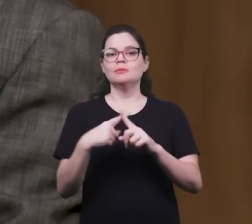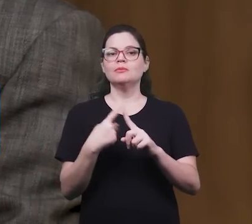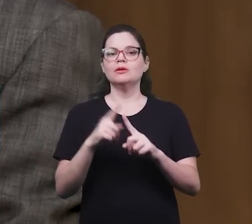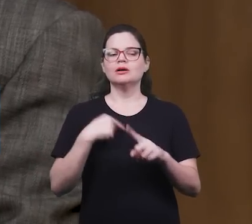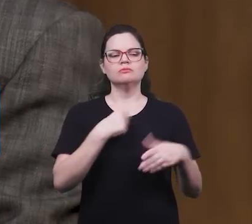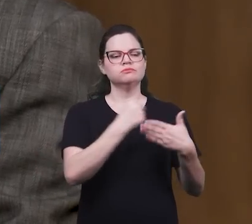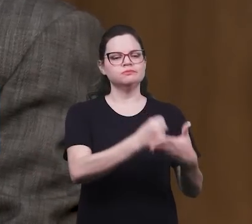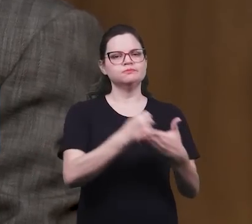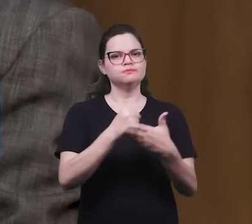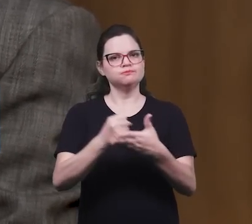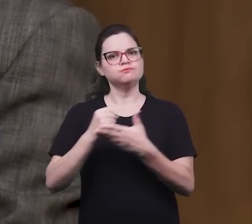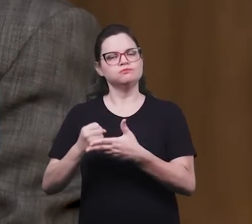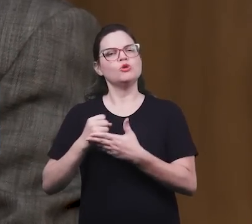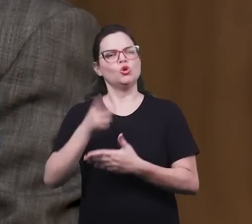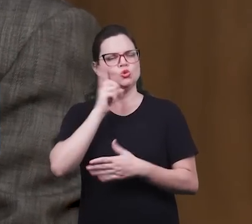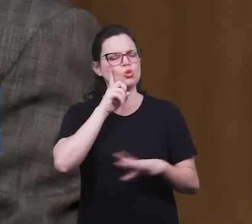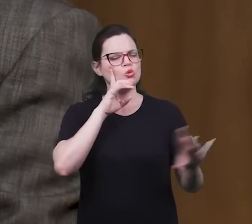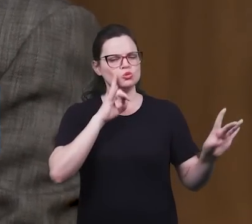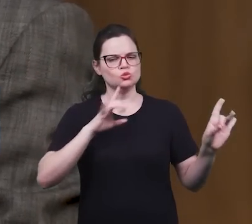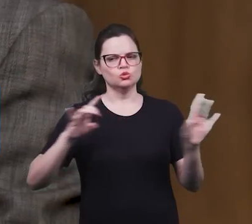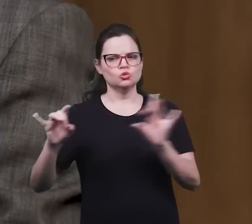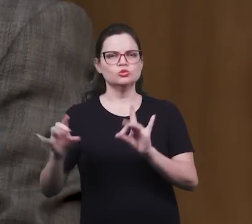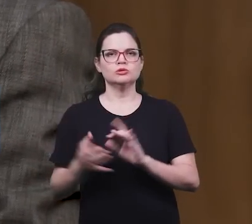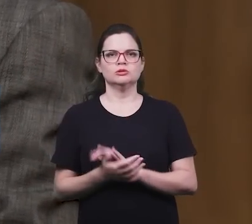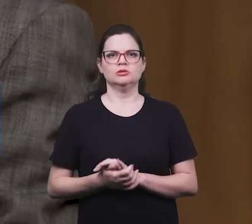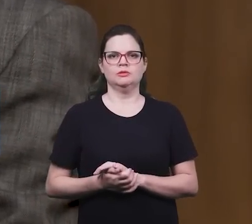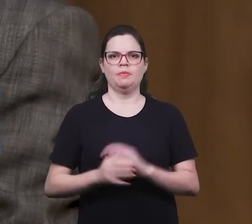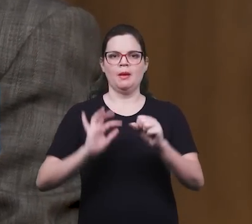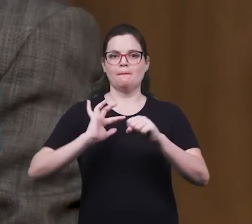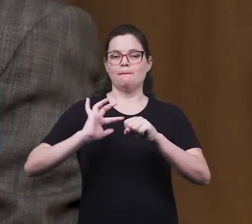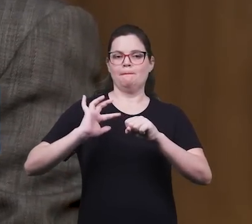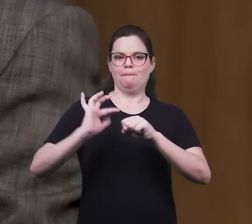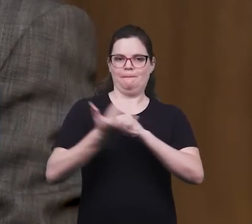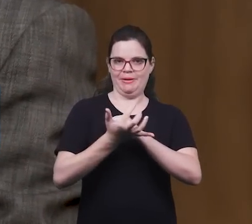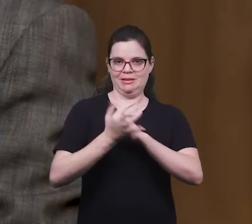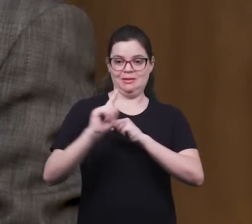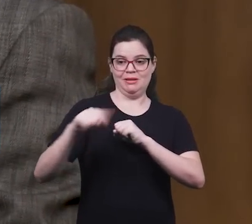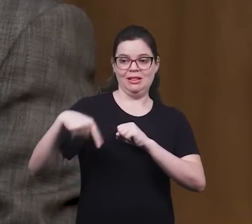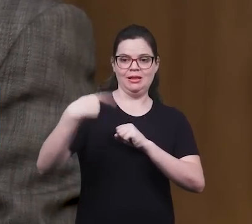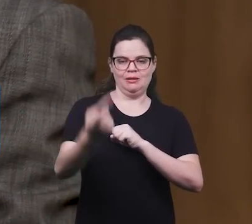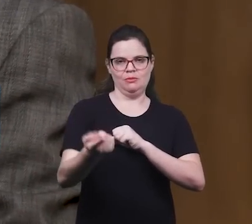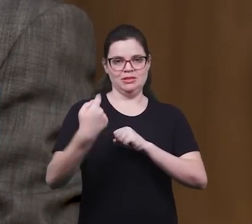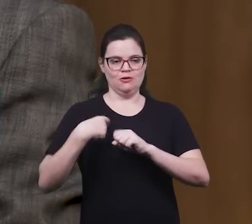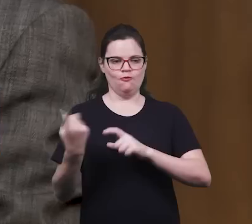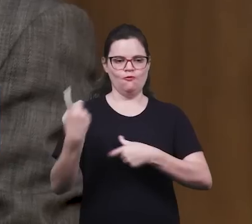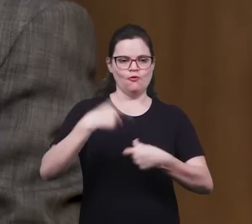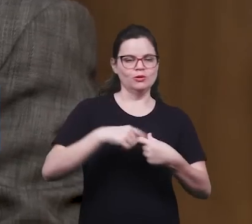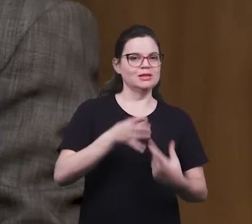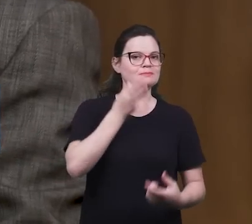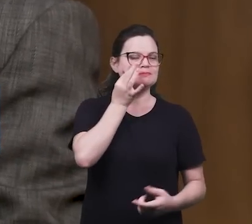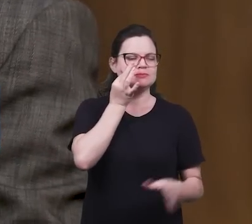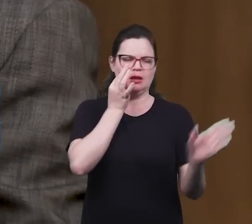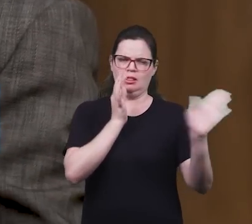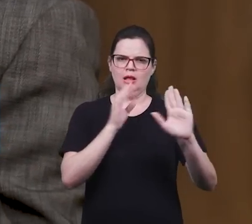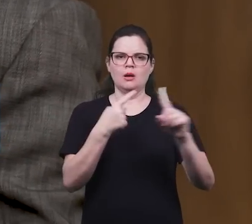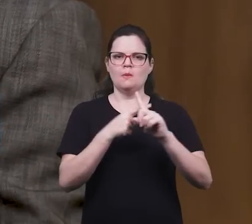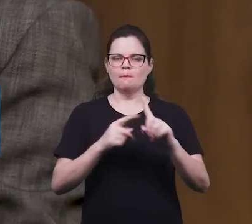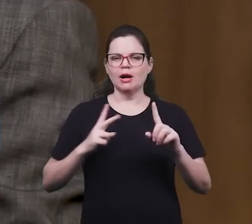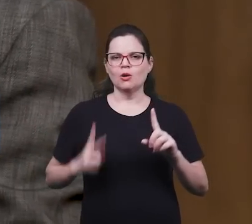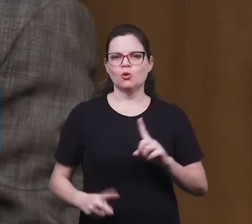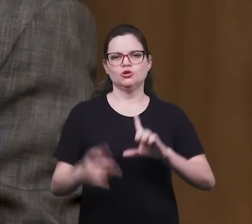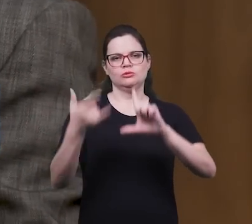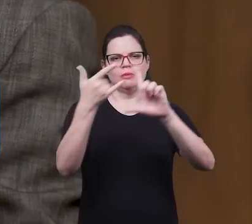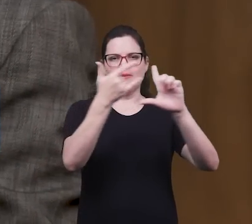muito constante. Eu já, depois da pandemia, não voltei lá mais fisicamente, mas continuamos